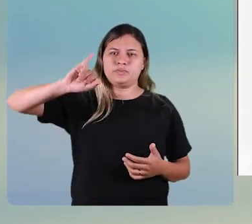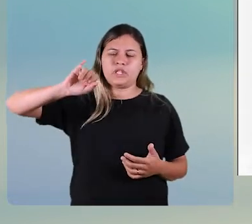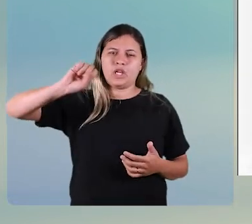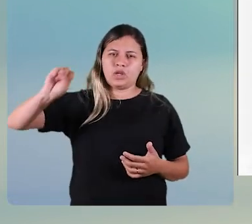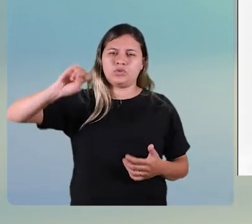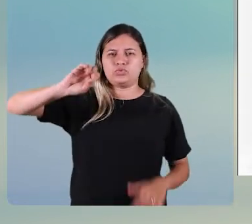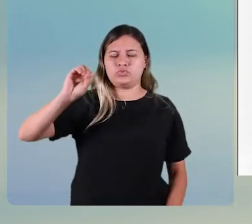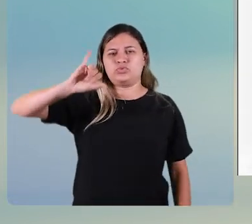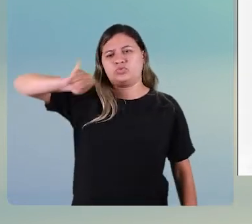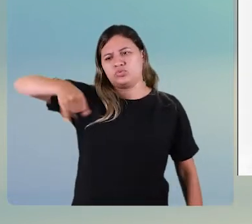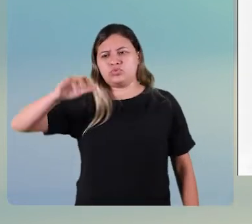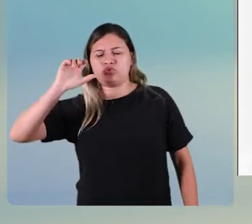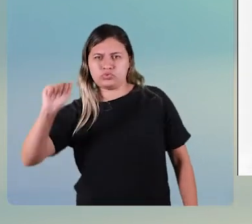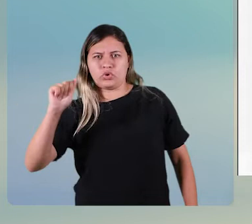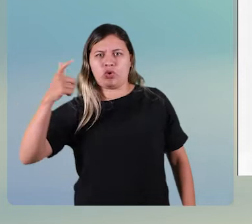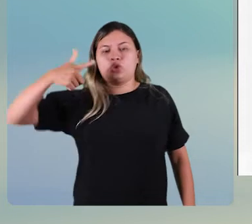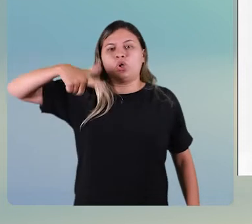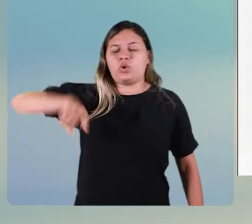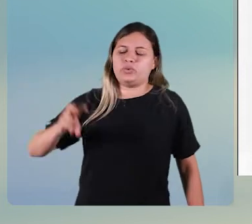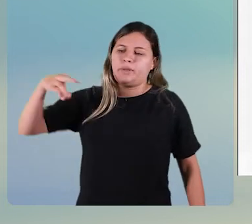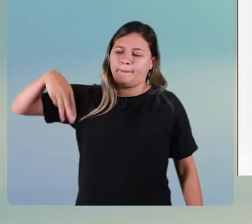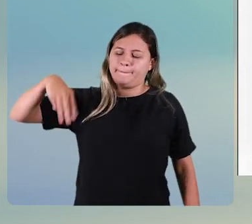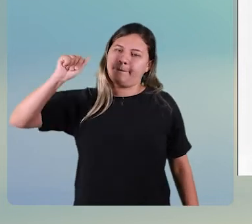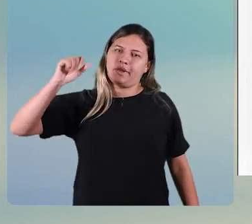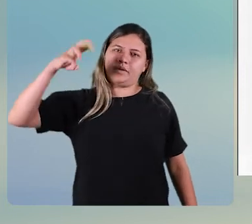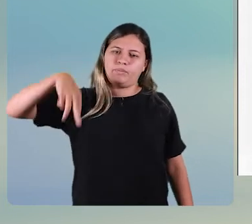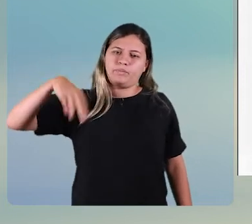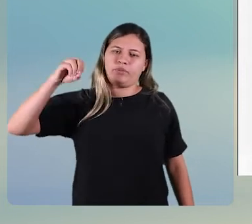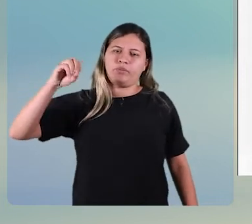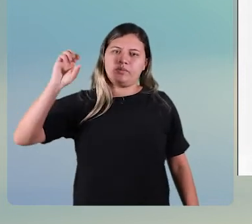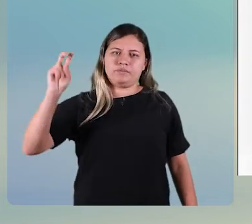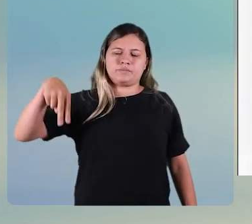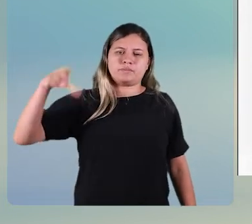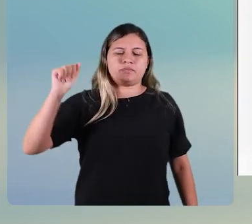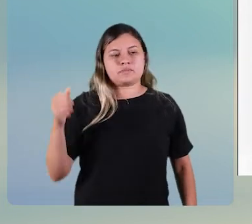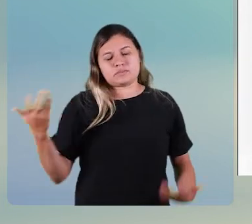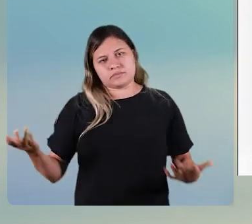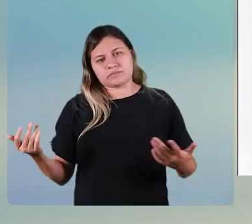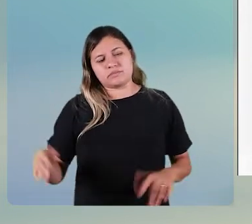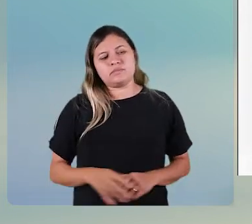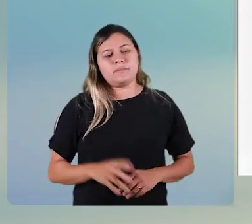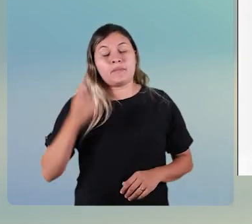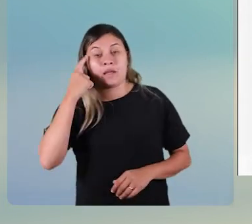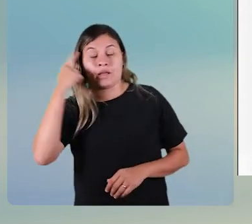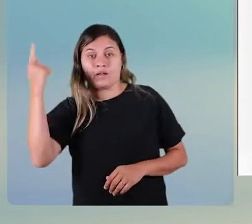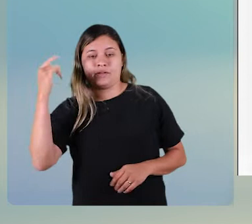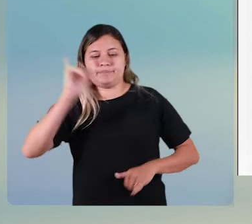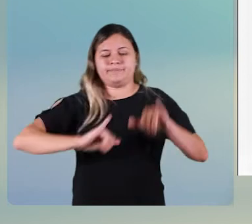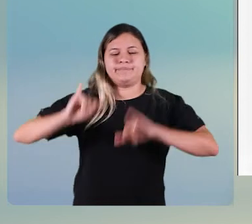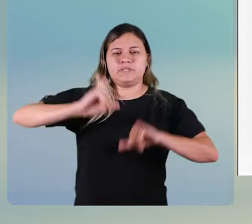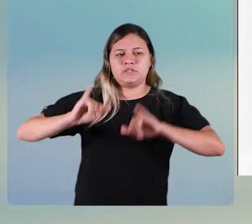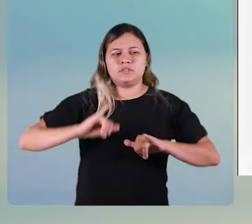são duas culturas extremamente abundantes aqui no Brasil que são utilizadas para tal fim, tá certo? E aí, só lembrando agora em termos